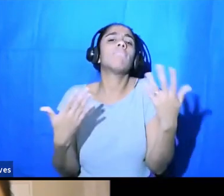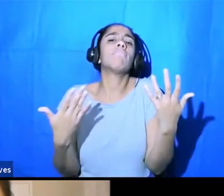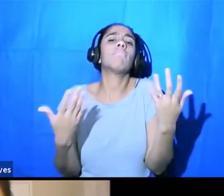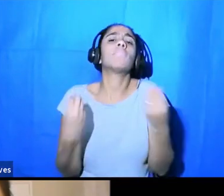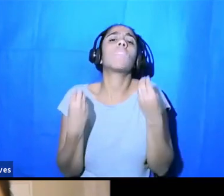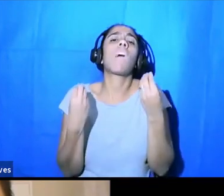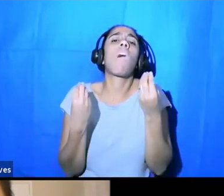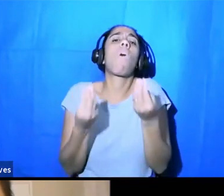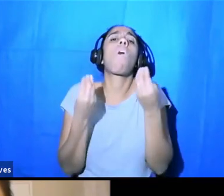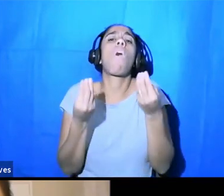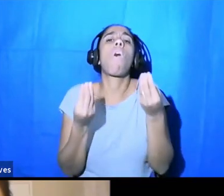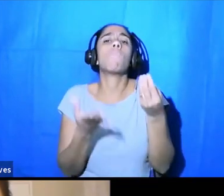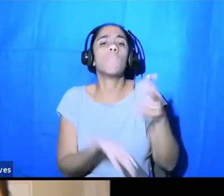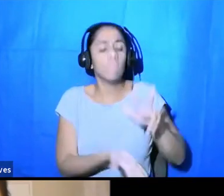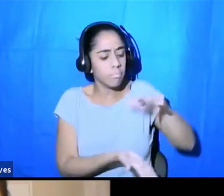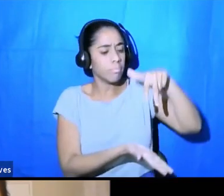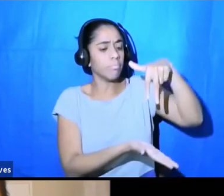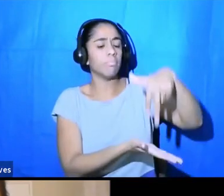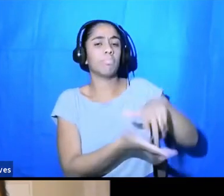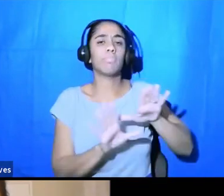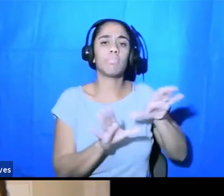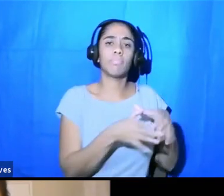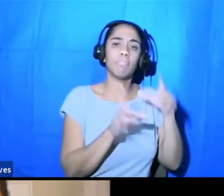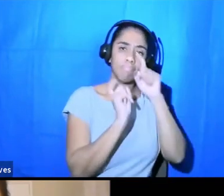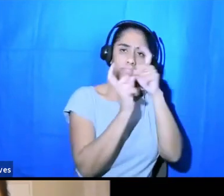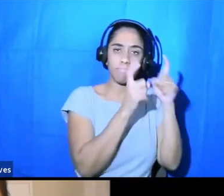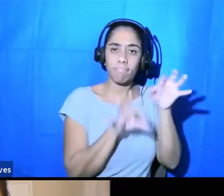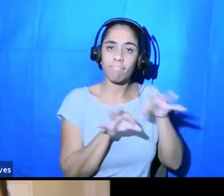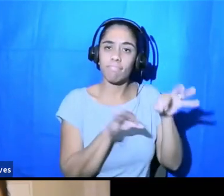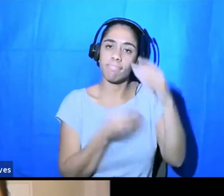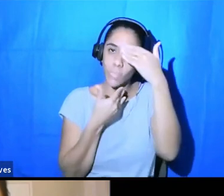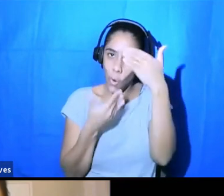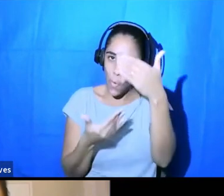até a Assembleia Constituinte. Muito obrigada.